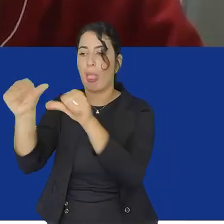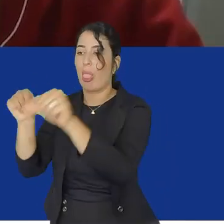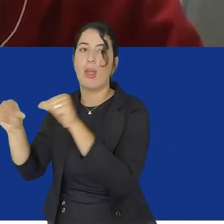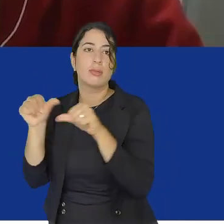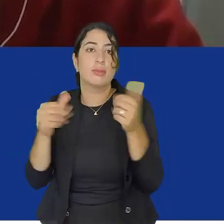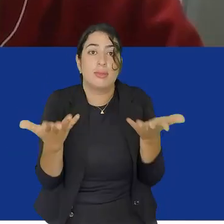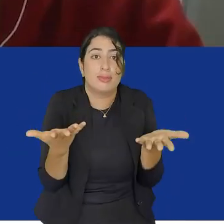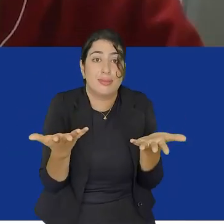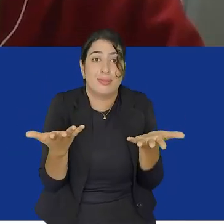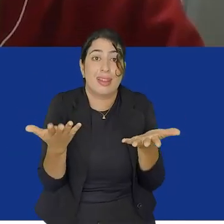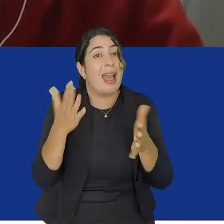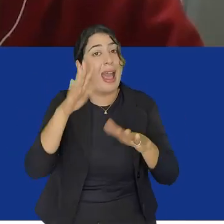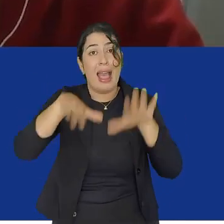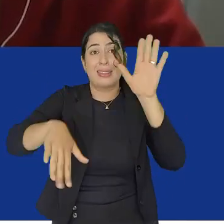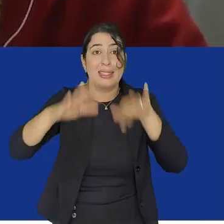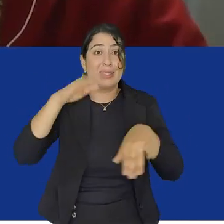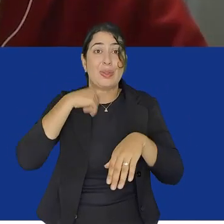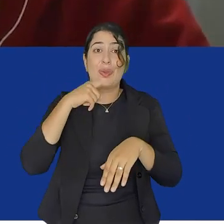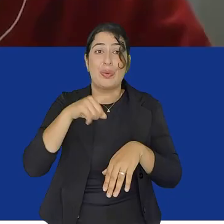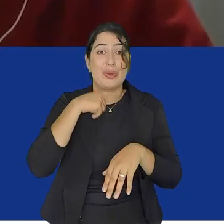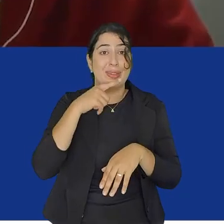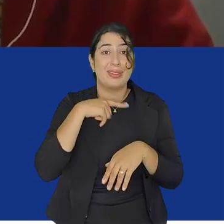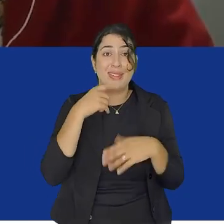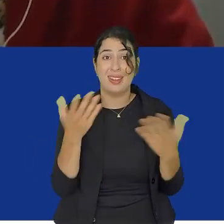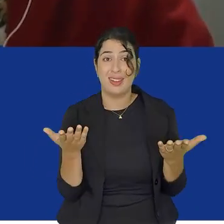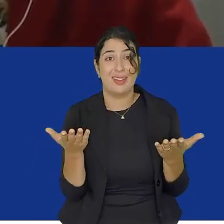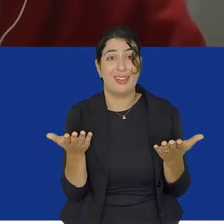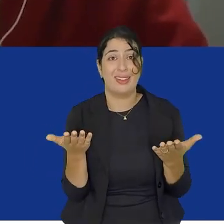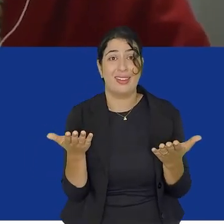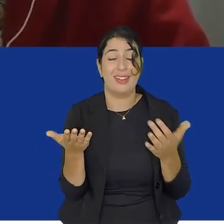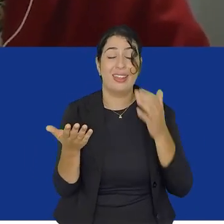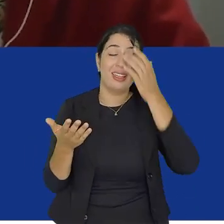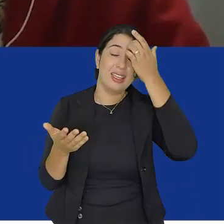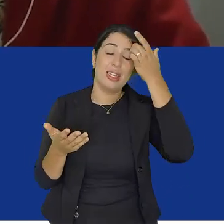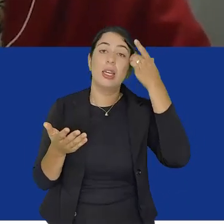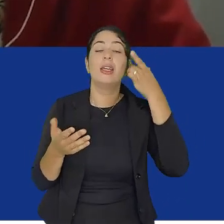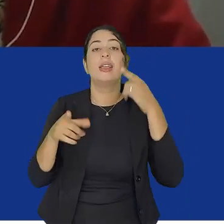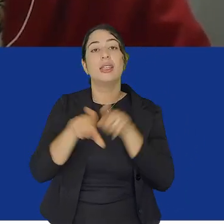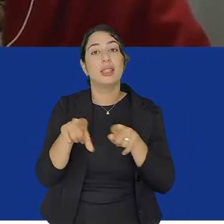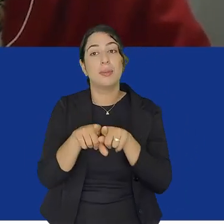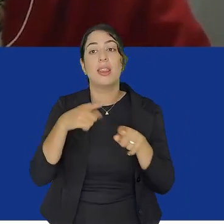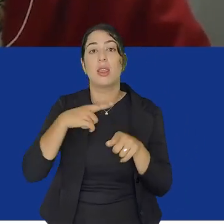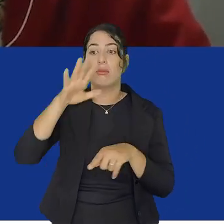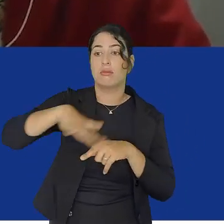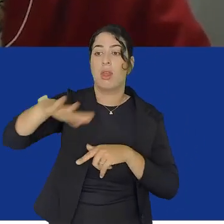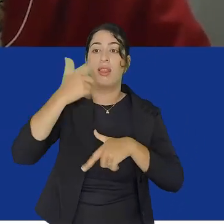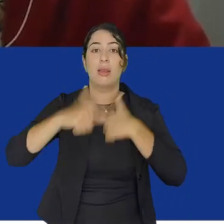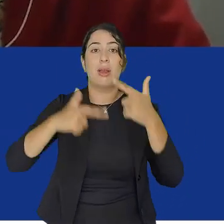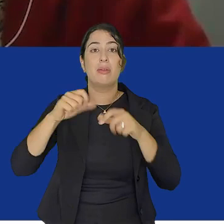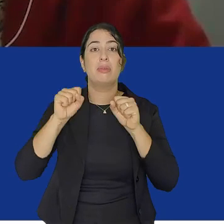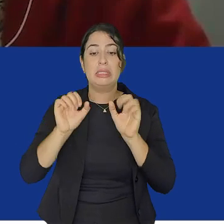nem sempre é possível de ser alterada, ou de condições de trabalho que nos empurram para práticas hostis e que nem